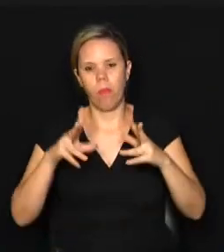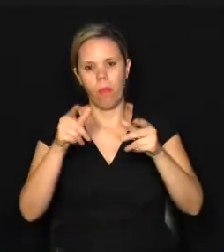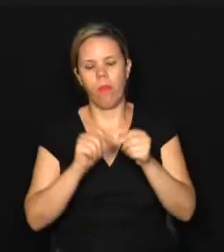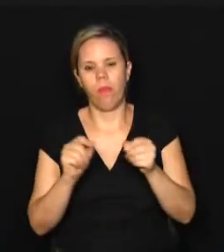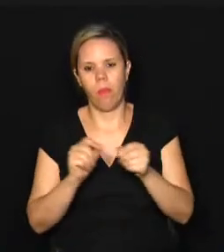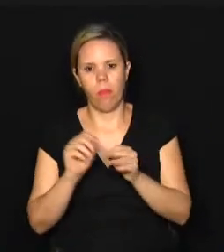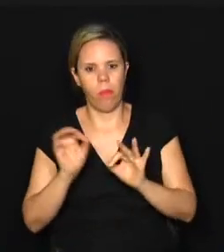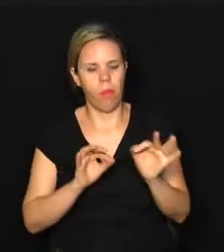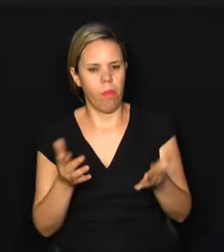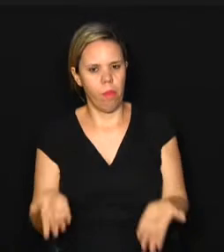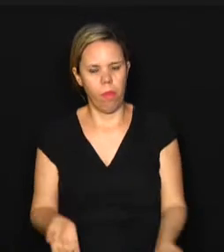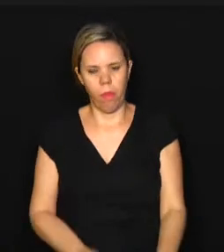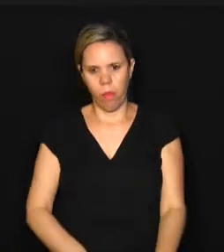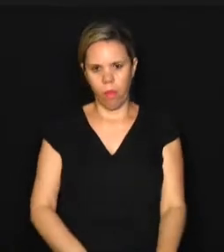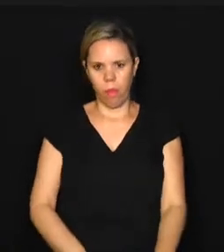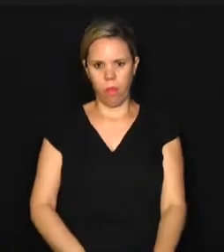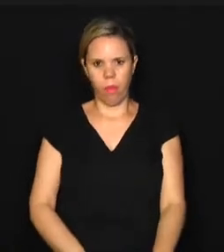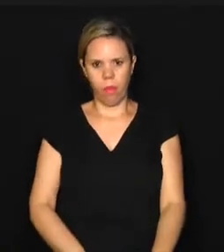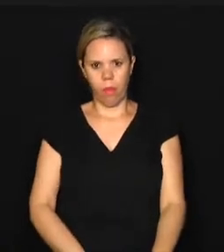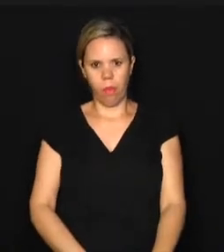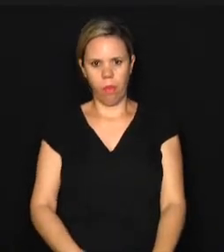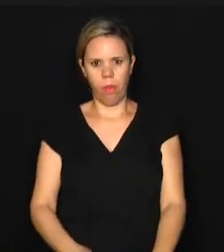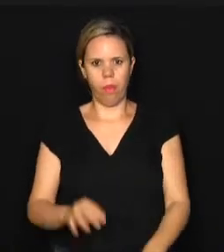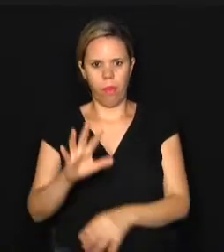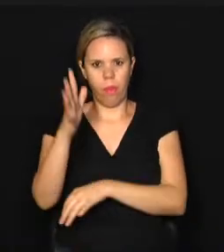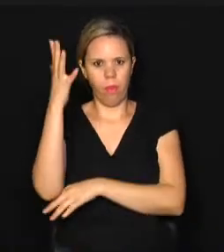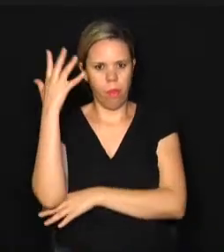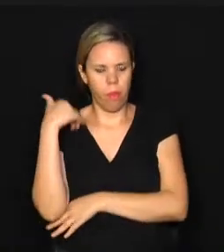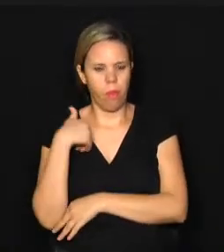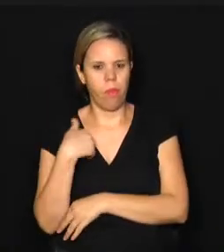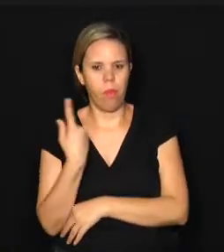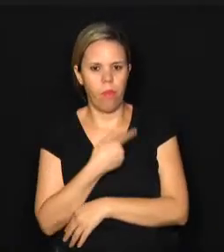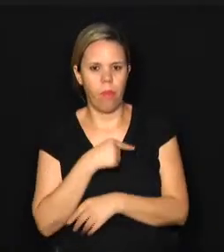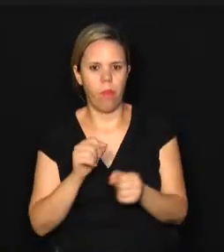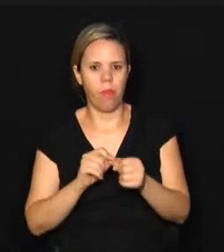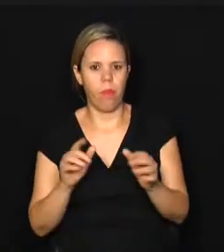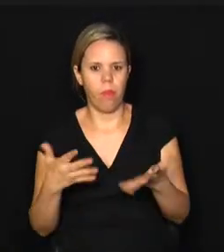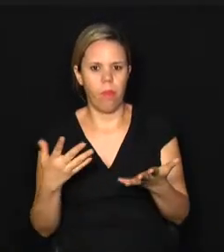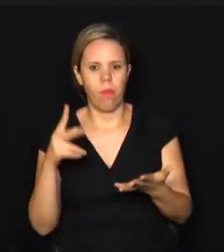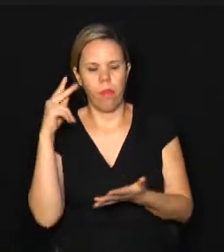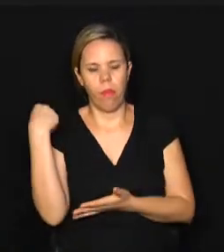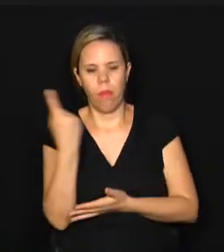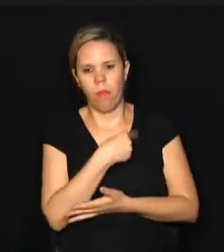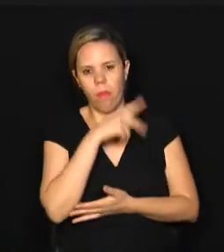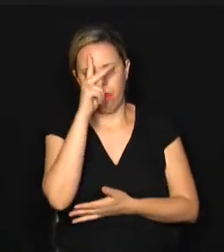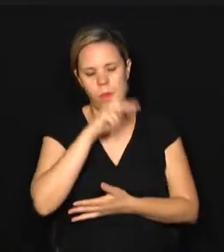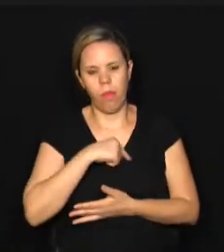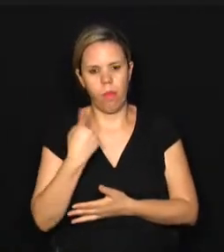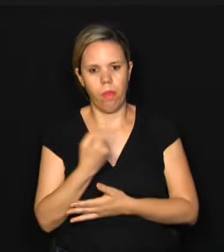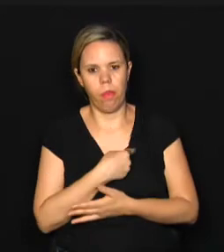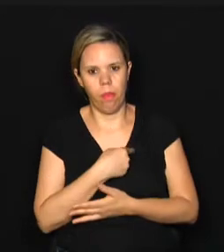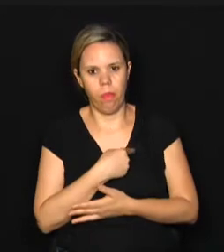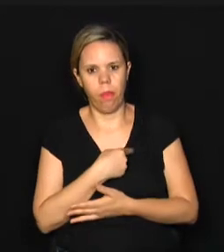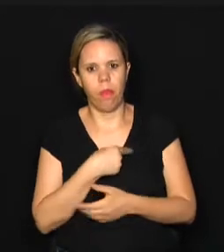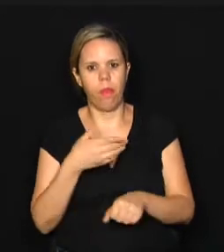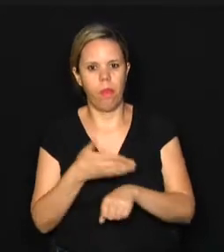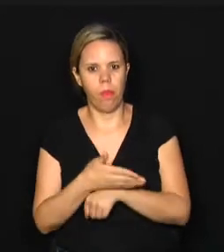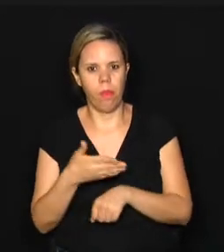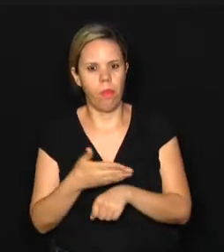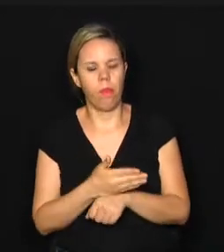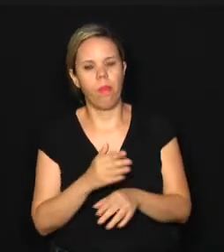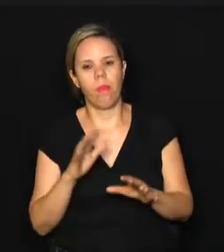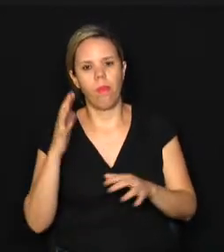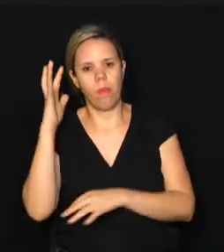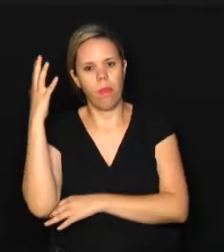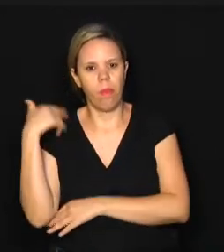faz pela natureza, a gente faz em prol de nós mesmos, né? Porque a gente é parte da natureza, a gente não é uma coisa